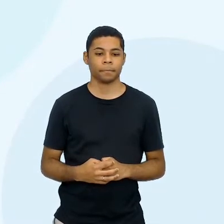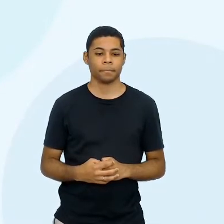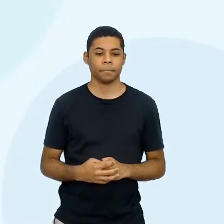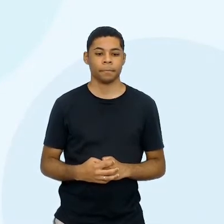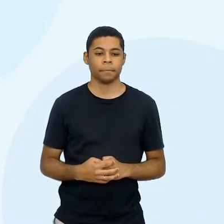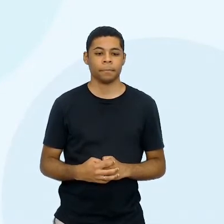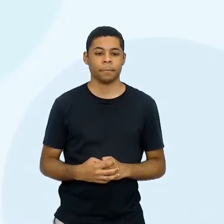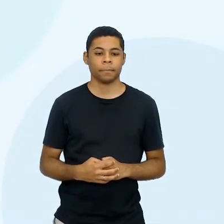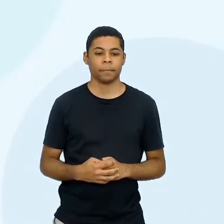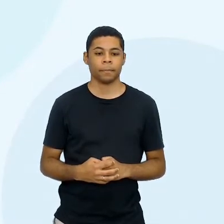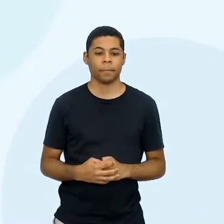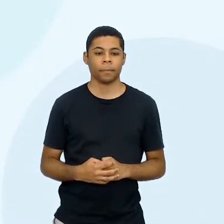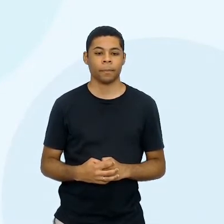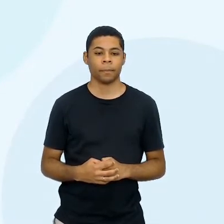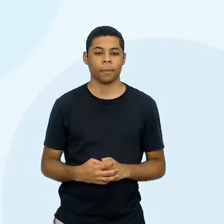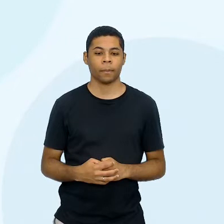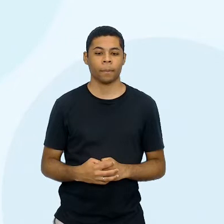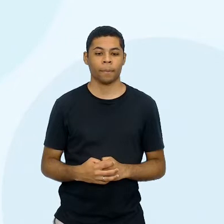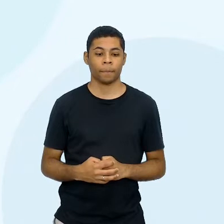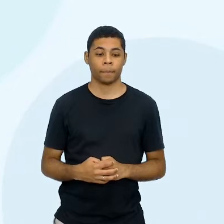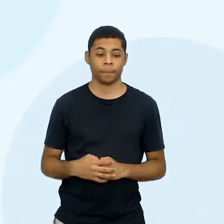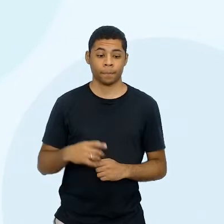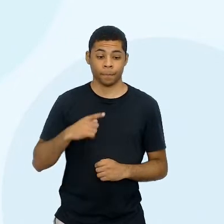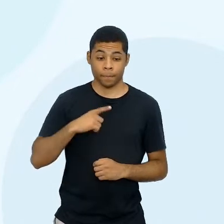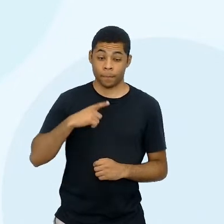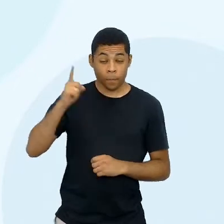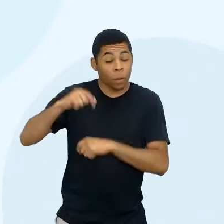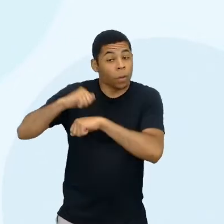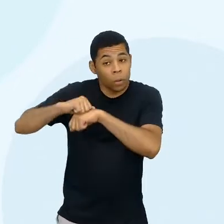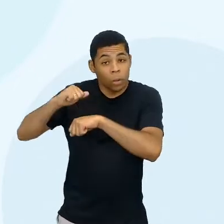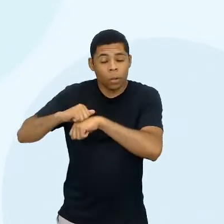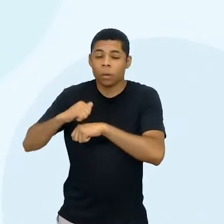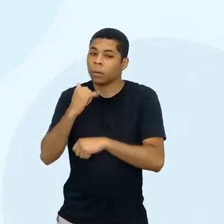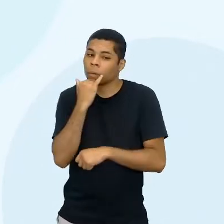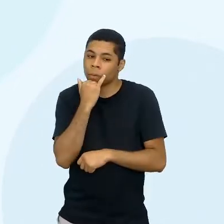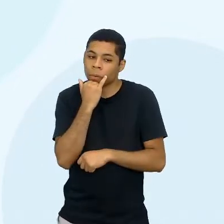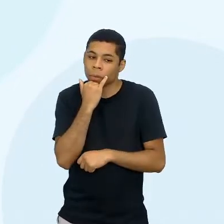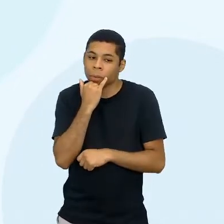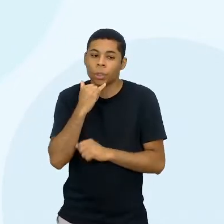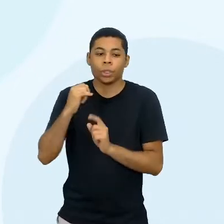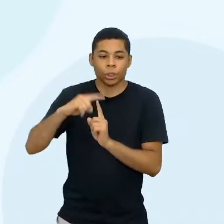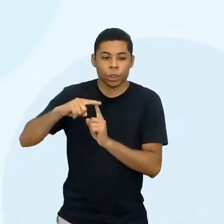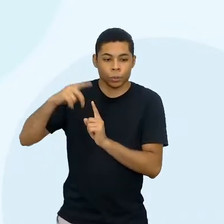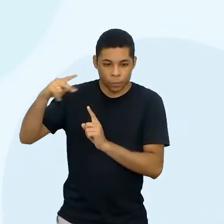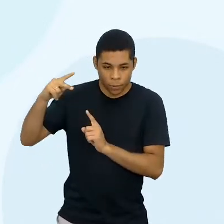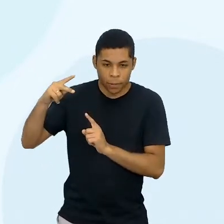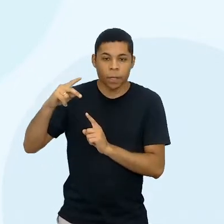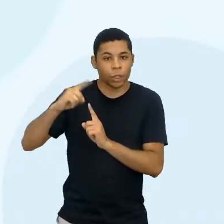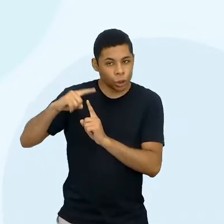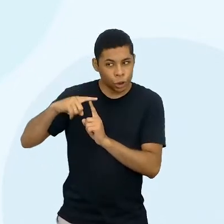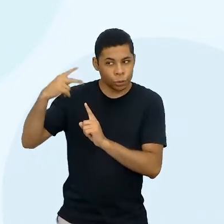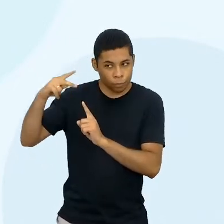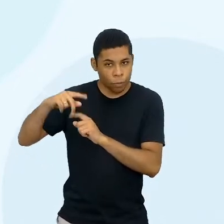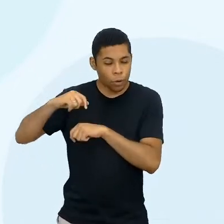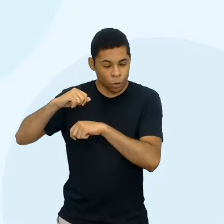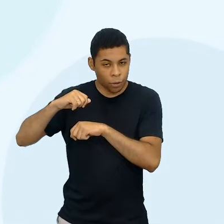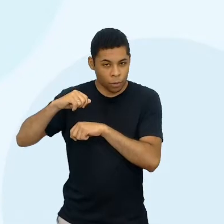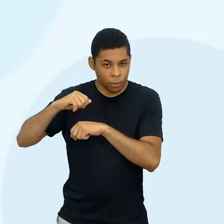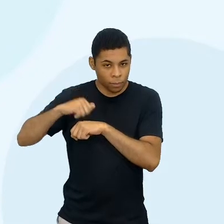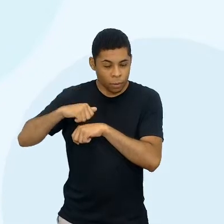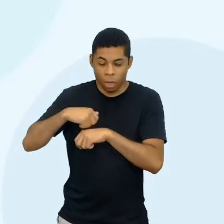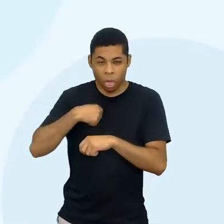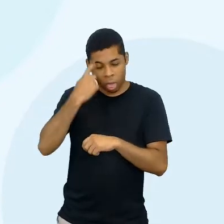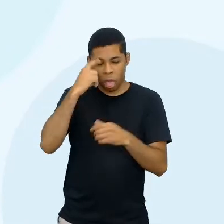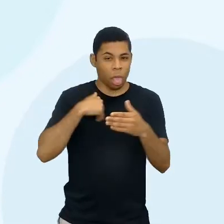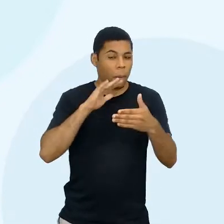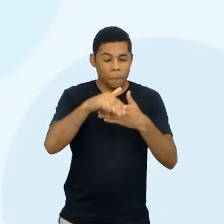as rochas ígneas, né, também chamadas aí, desculpa, os tipos de rochas. Vamos lá, tipos de rocha aí que eu pulei um a mais aqui,